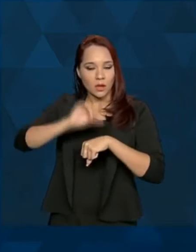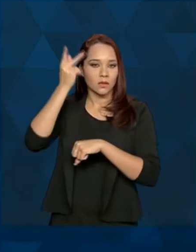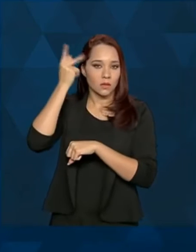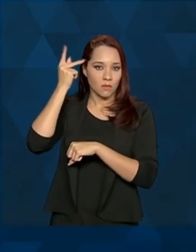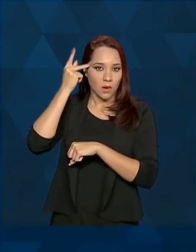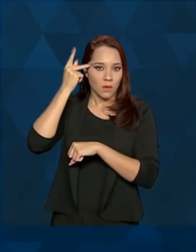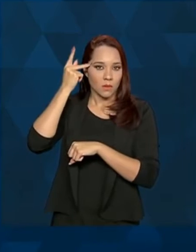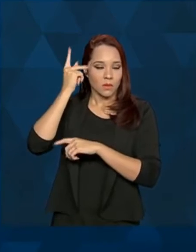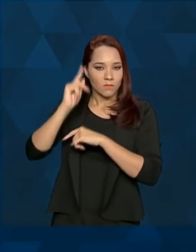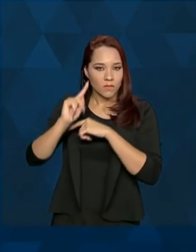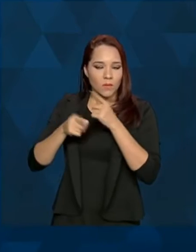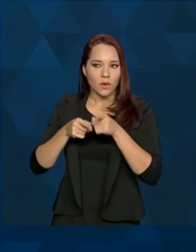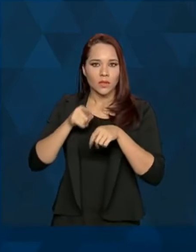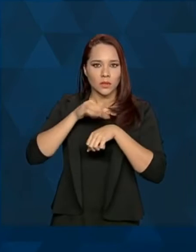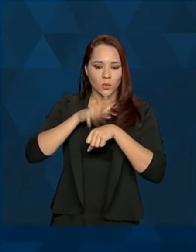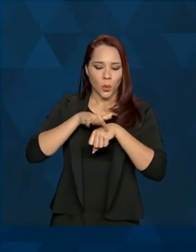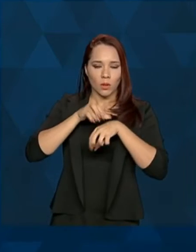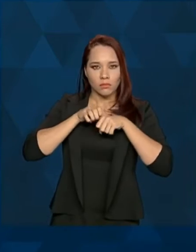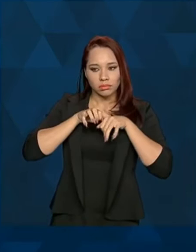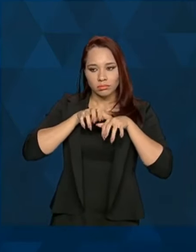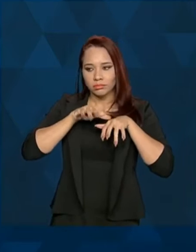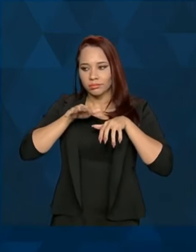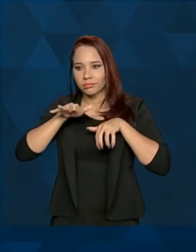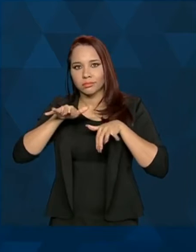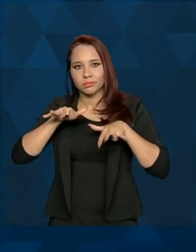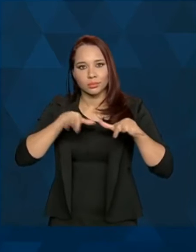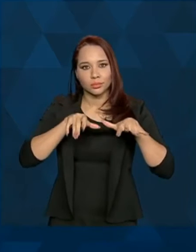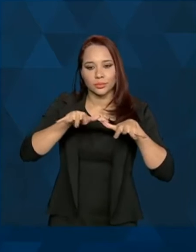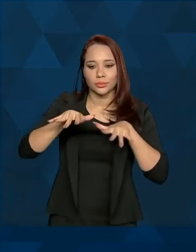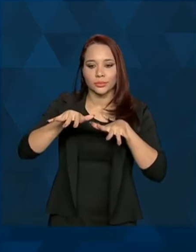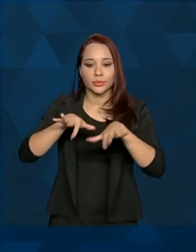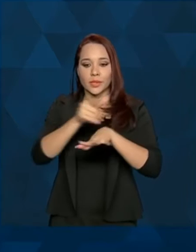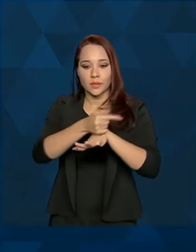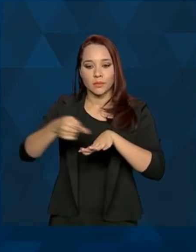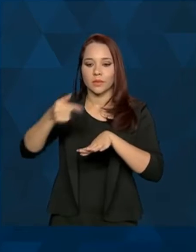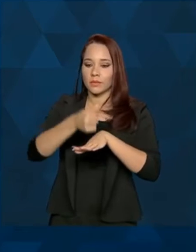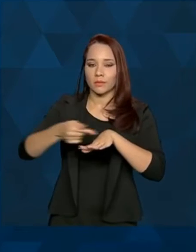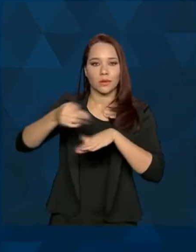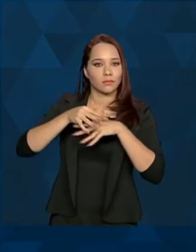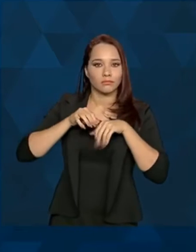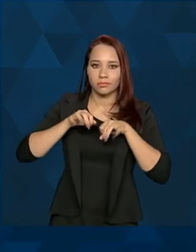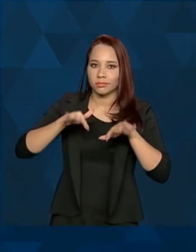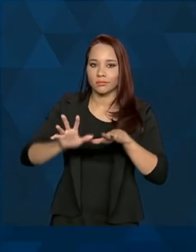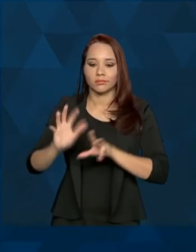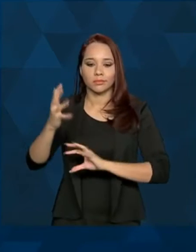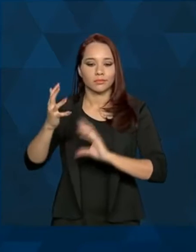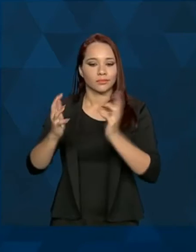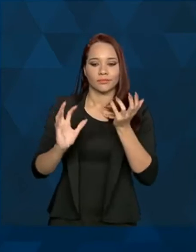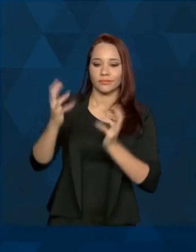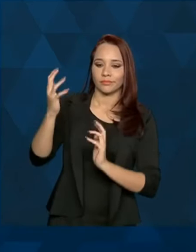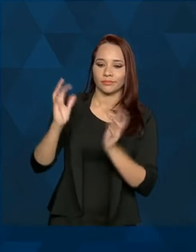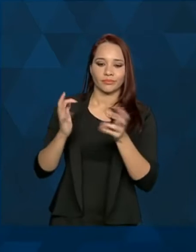Paulo, e à medida que foi se espalhando, que as semanas epidemiológicas foram se sucedendo, foi acontecendo o